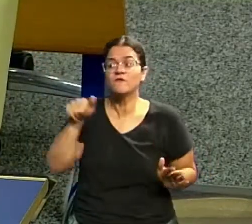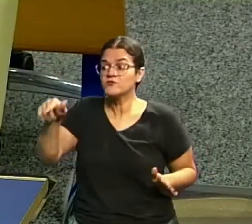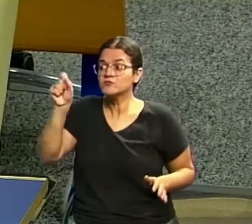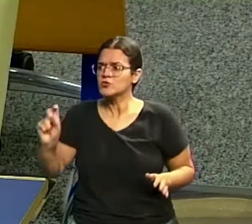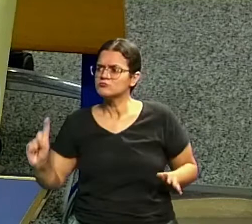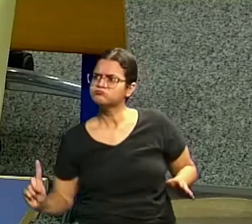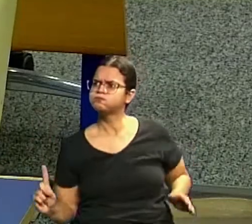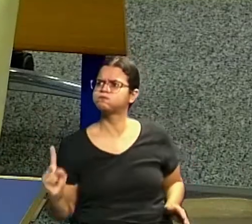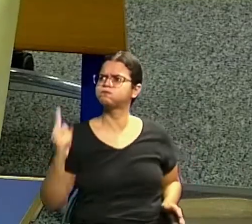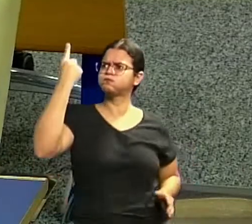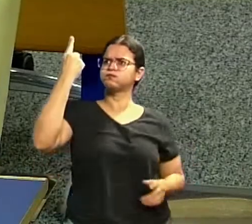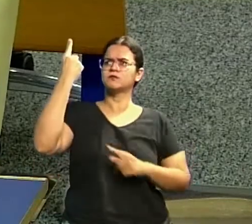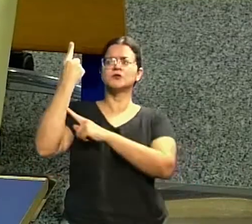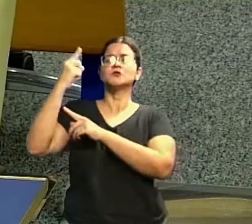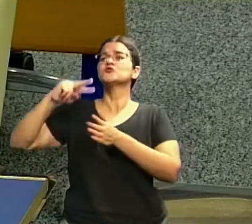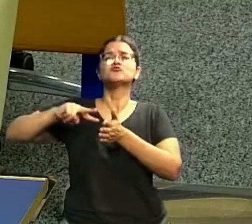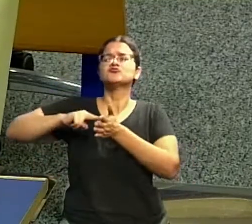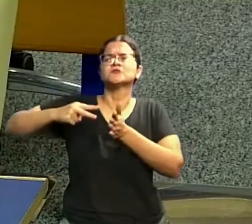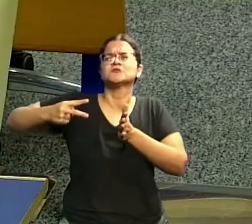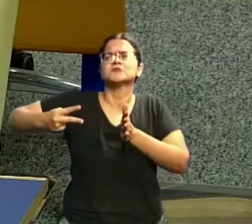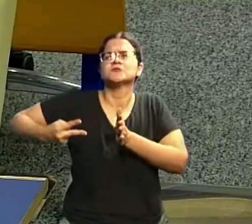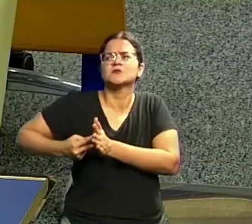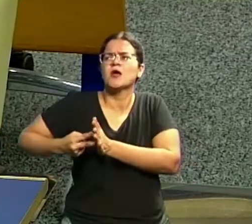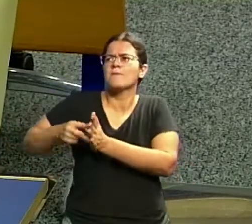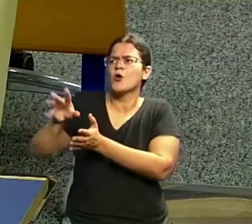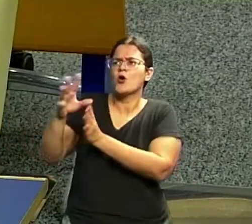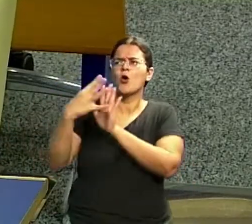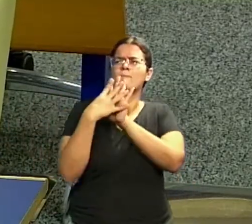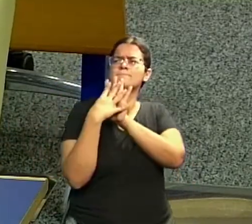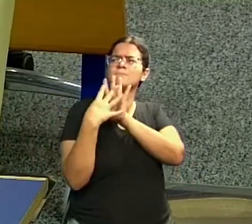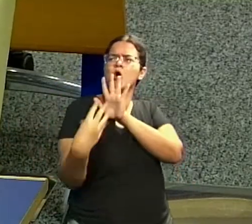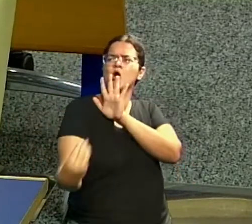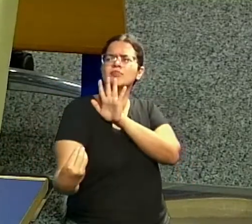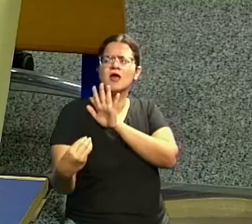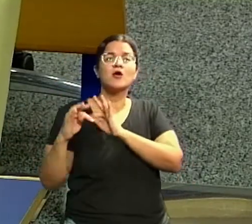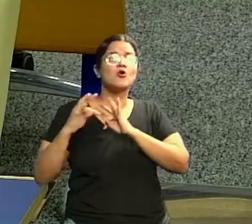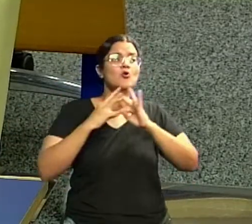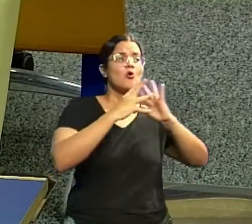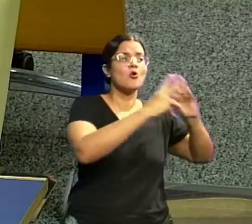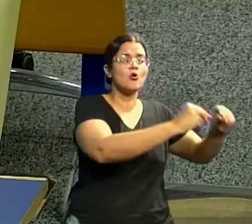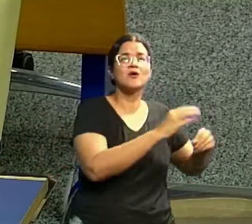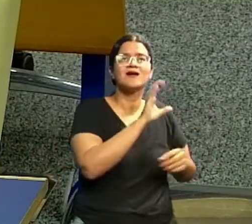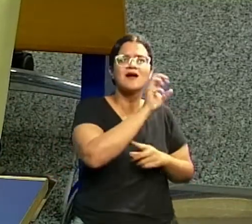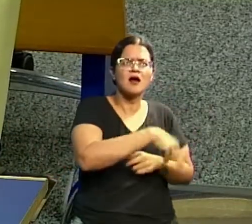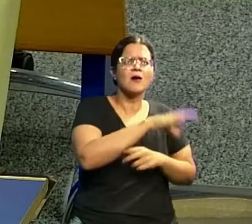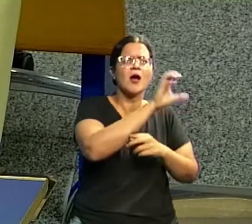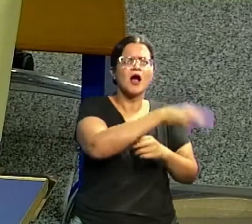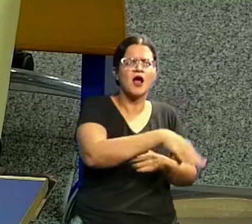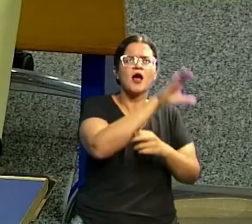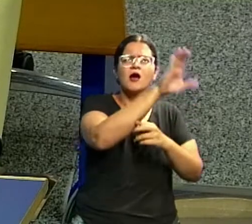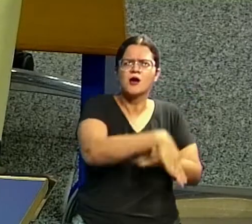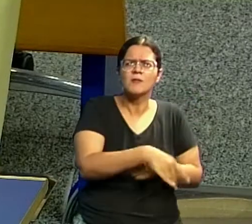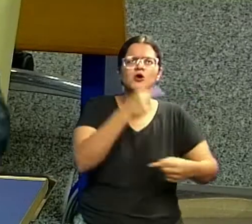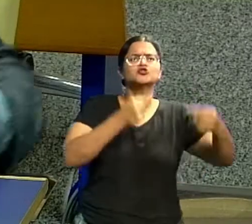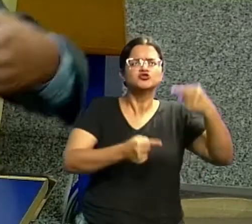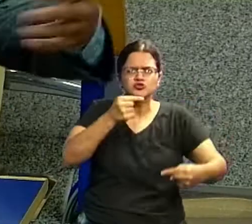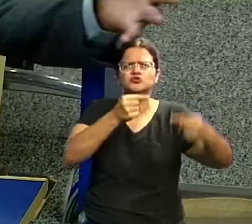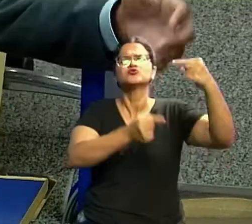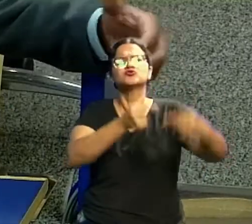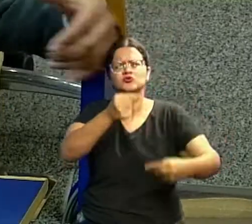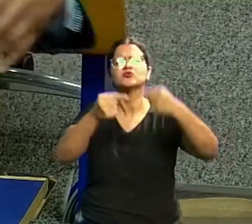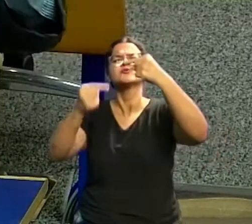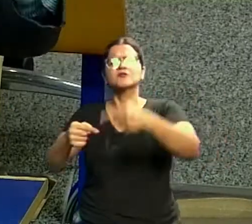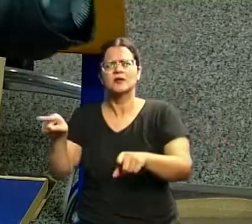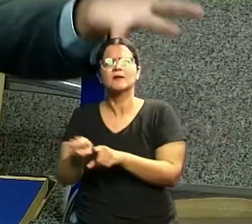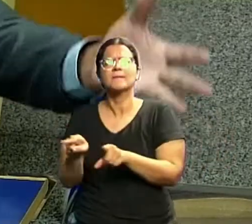o símbolo para muitas outras casas parlamentares estar discutindo o tema. Não se furtem aí em outros lugares, a AVA